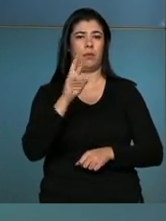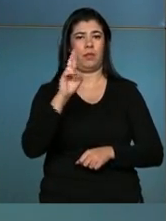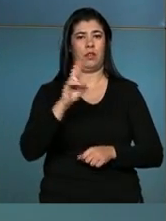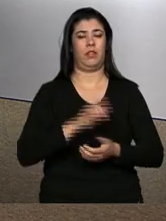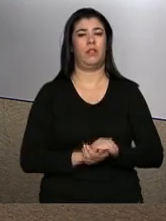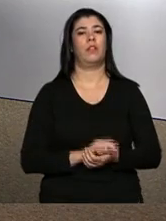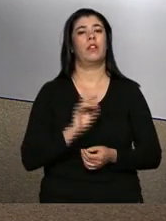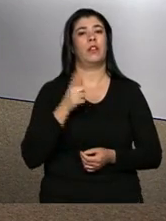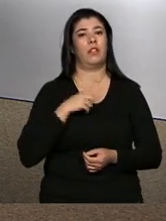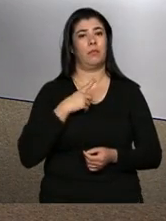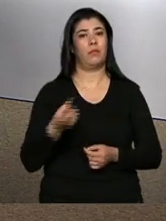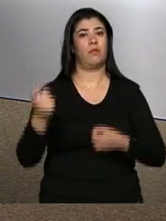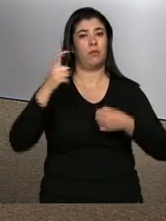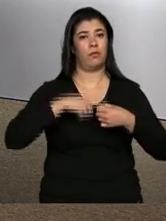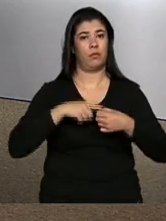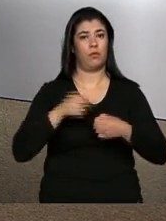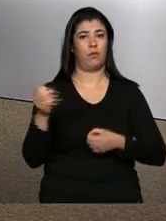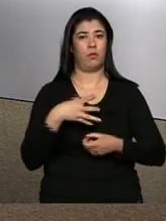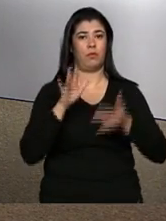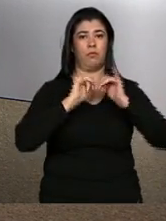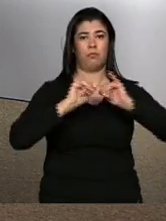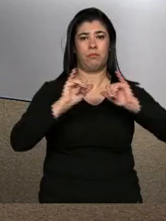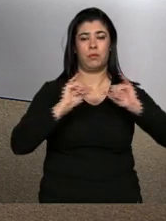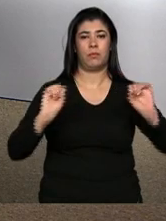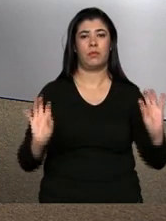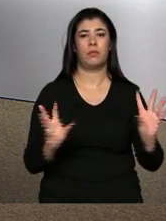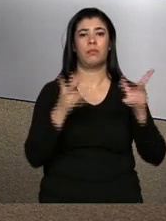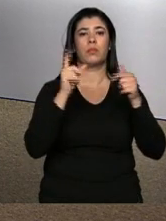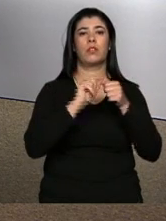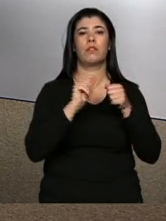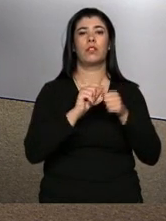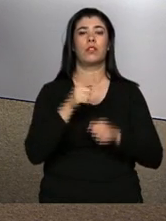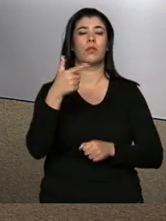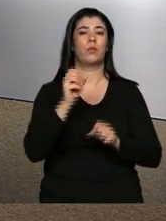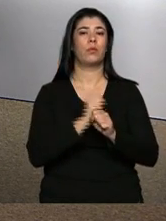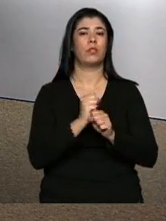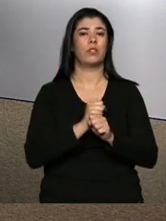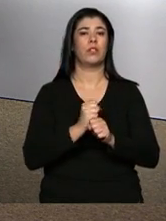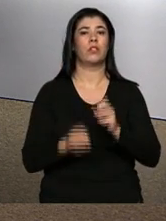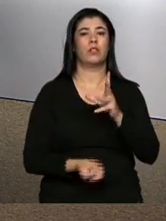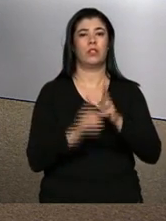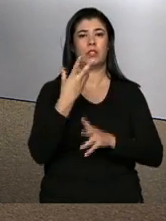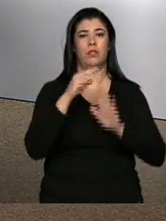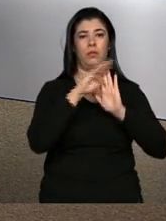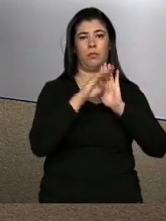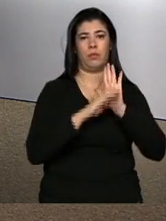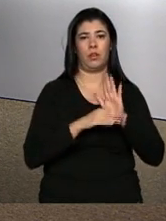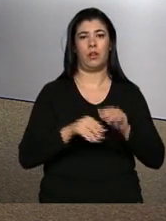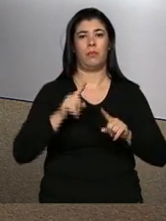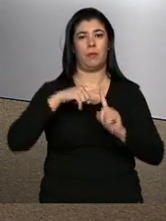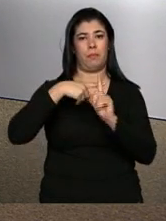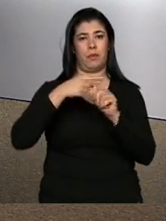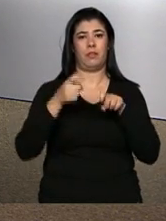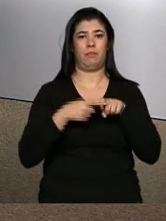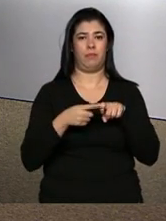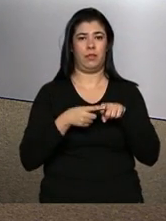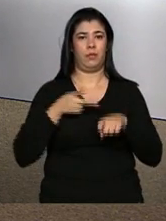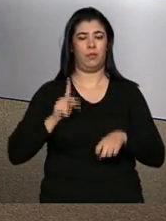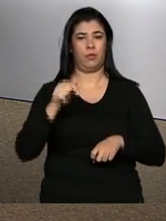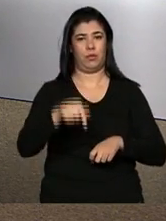50.000 e daqui a pouco a gente volta com informações sobre a cerimônia que celebra do anos de criação do programa Mais